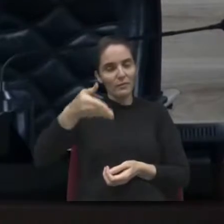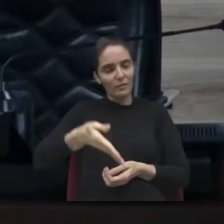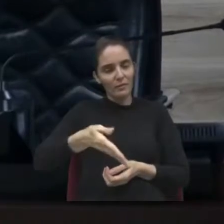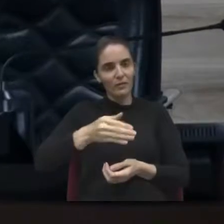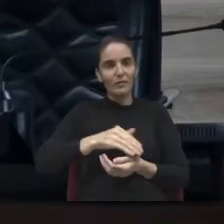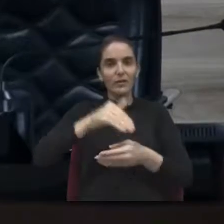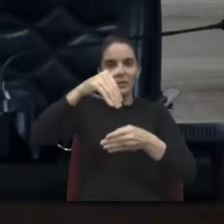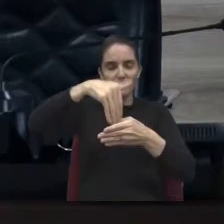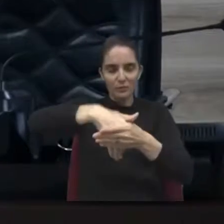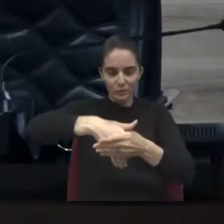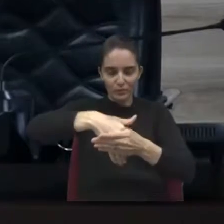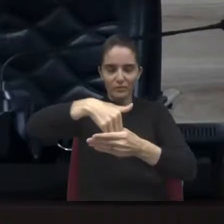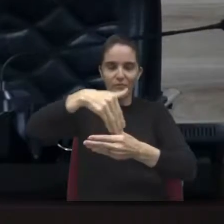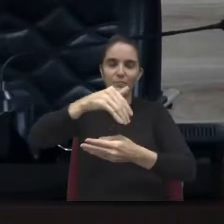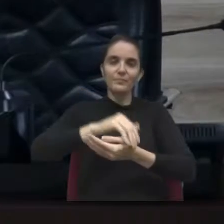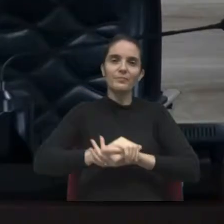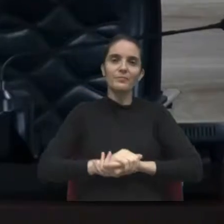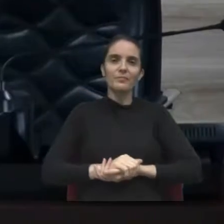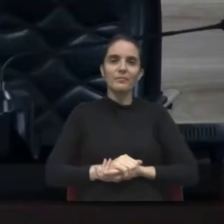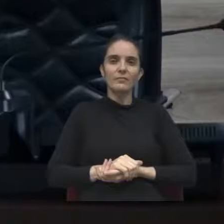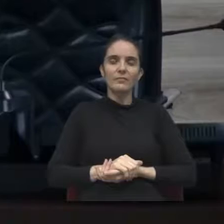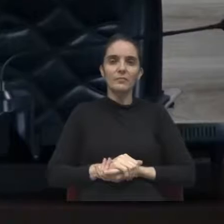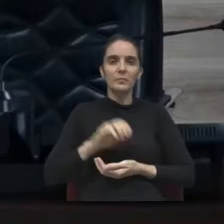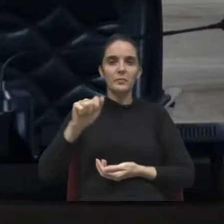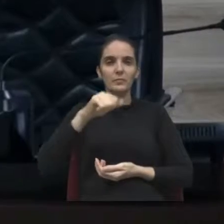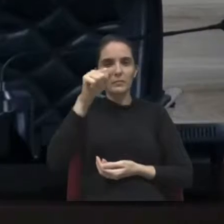votando a associação